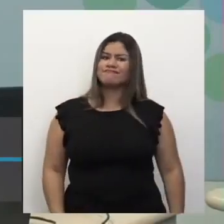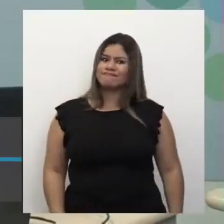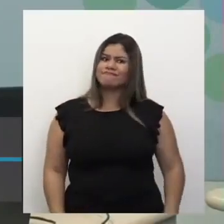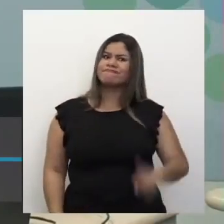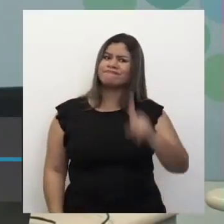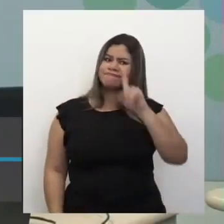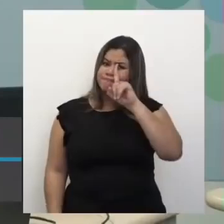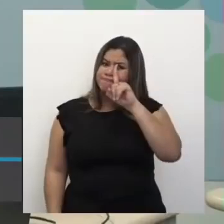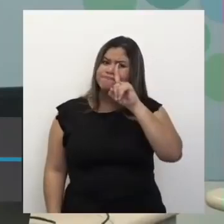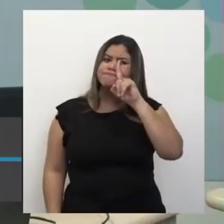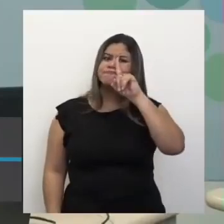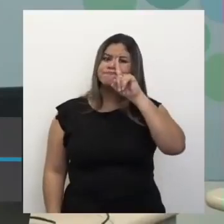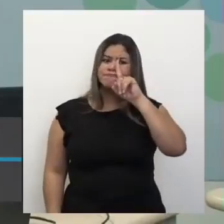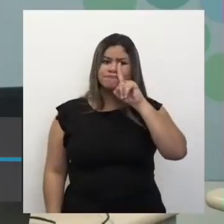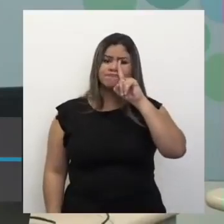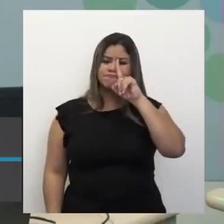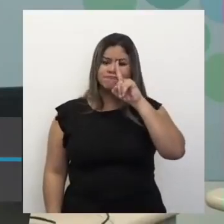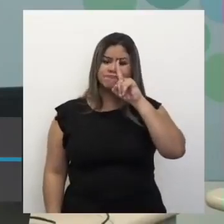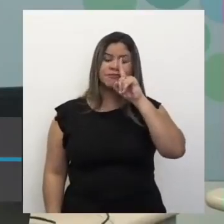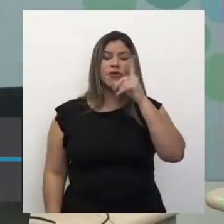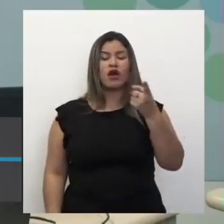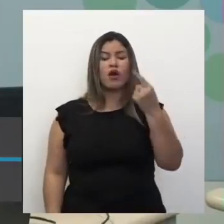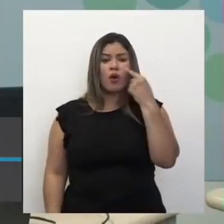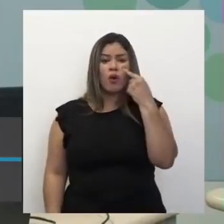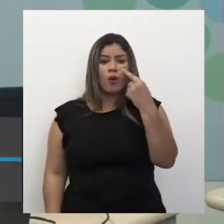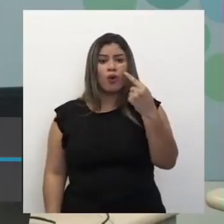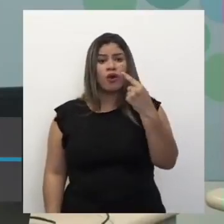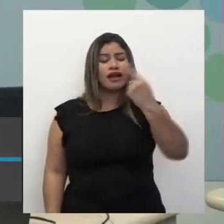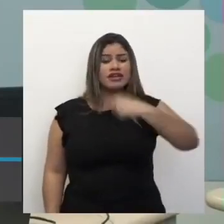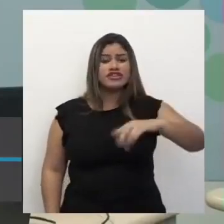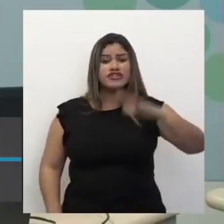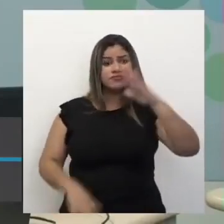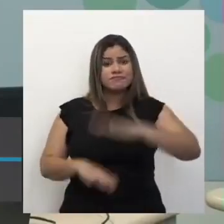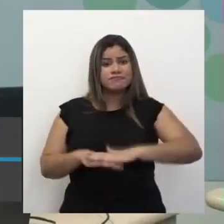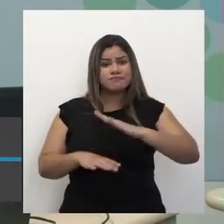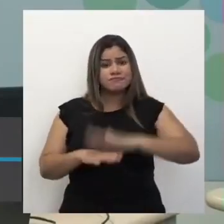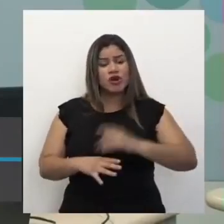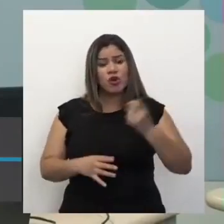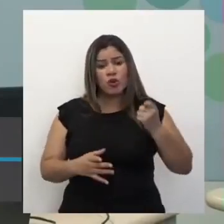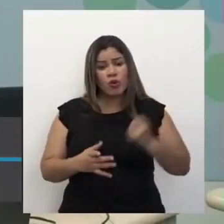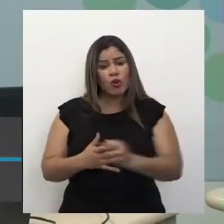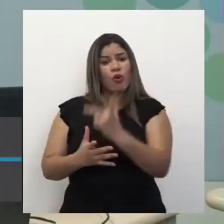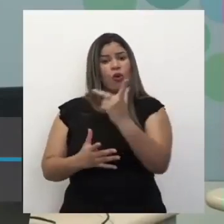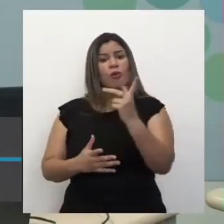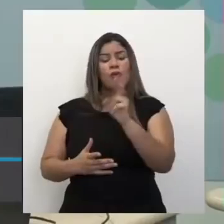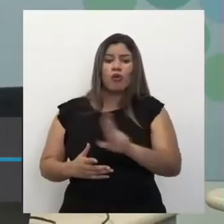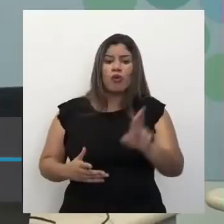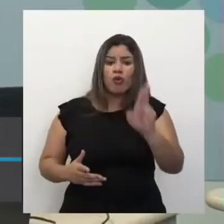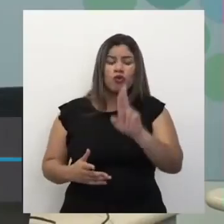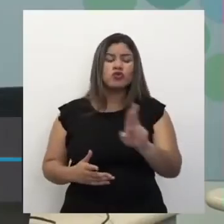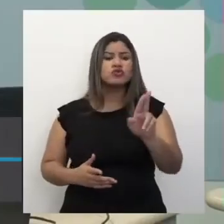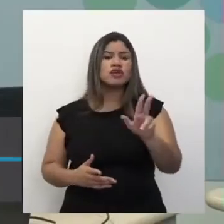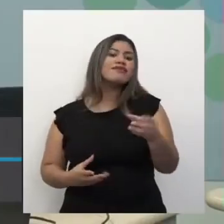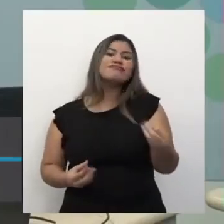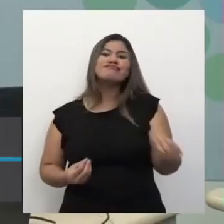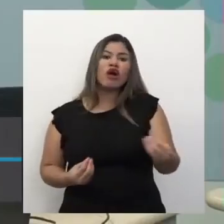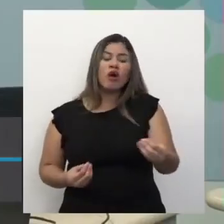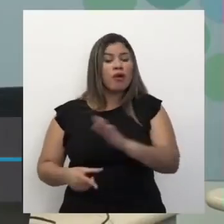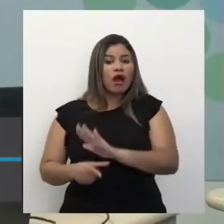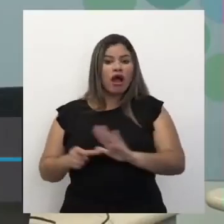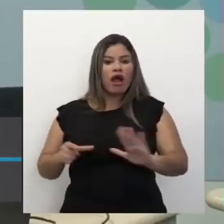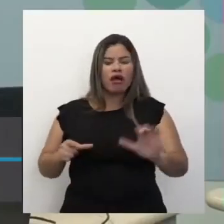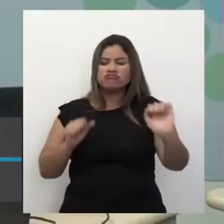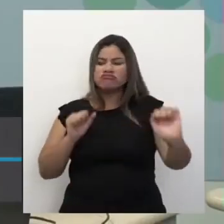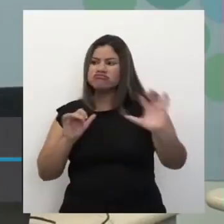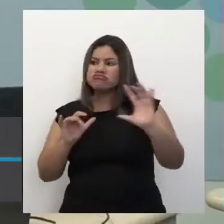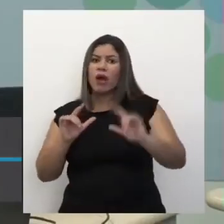Gente, olha a importância que a gente tem como consumidor de perguntar de onde veio esse produto.